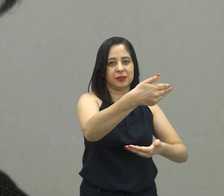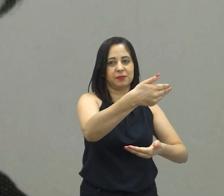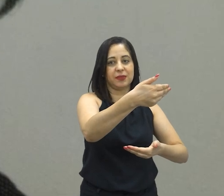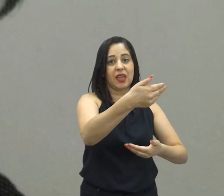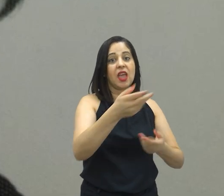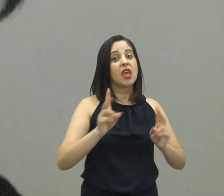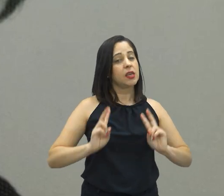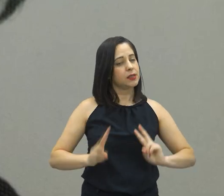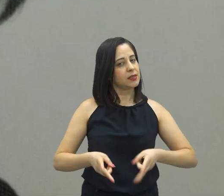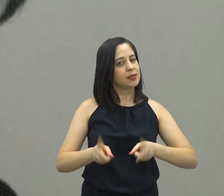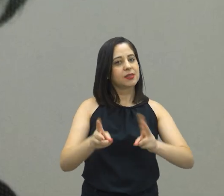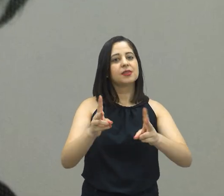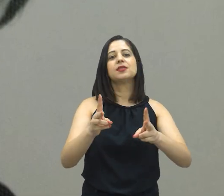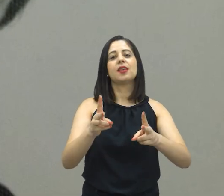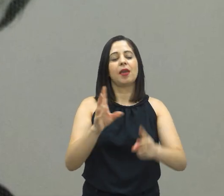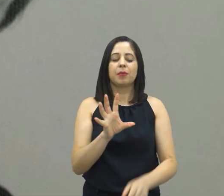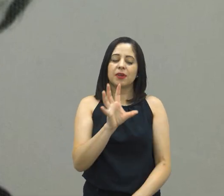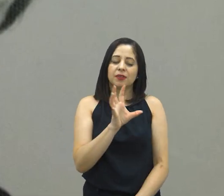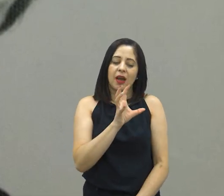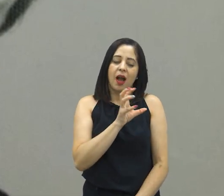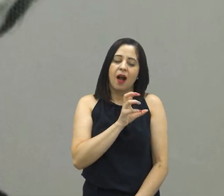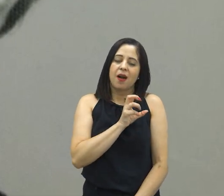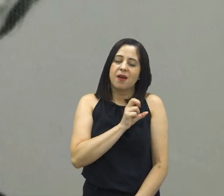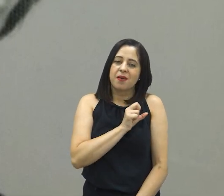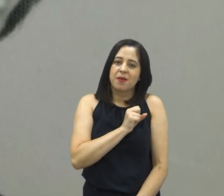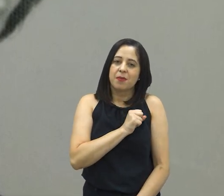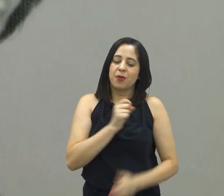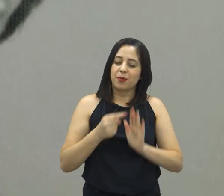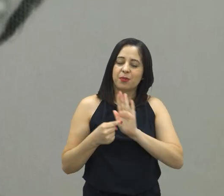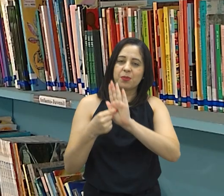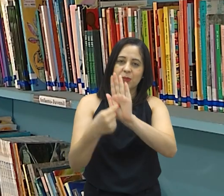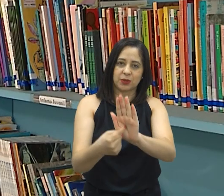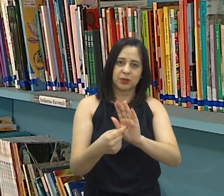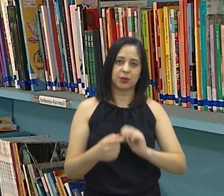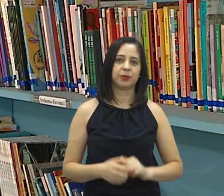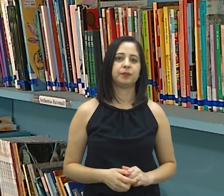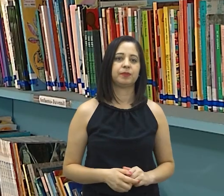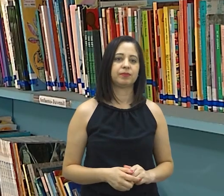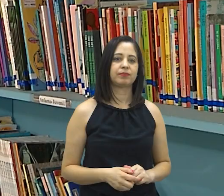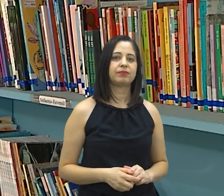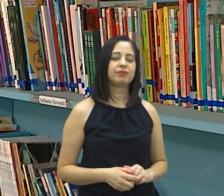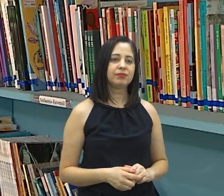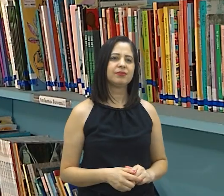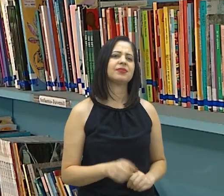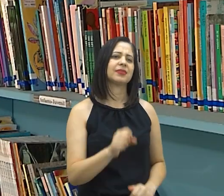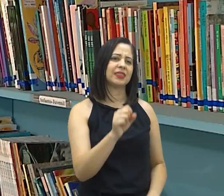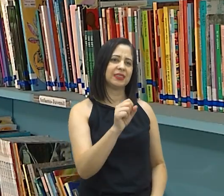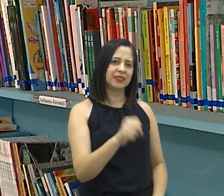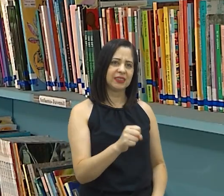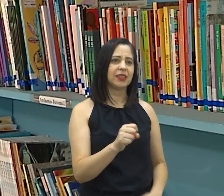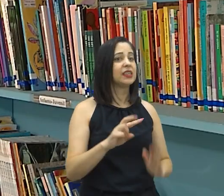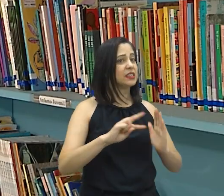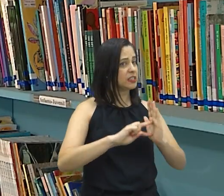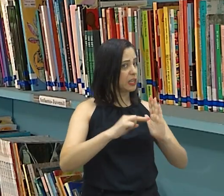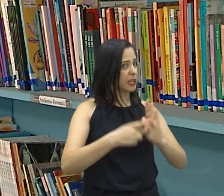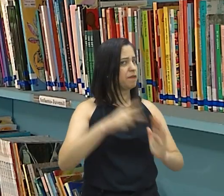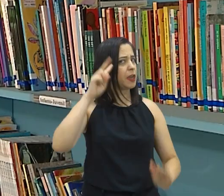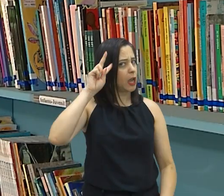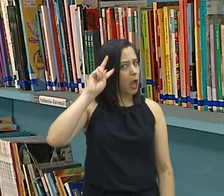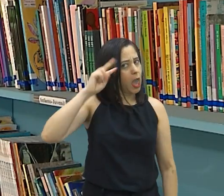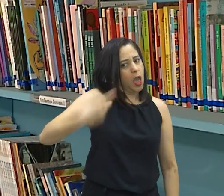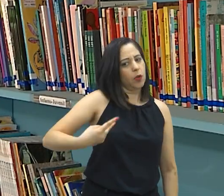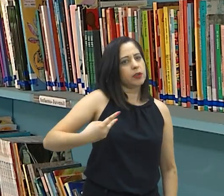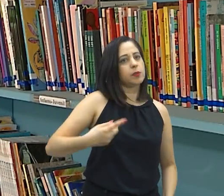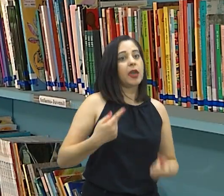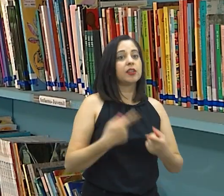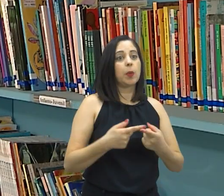e continuará semeando amor pelos estudos e pela educação. Eu acho que não é por acaso, né? Há um reconhecimento da influência